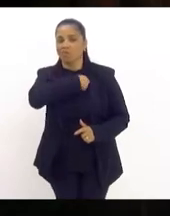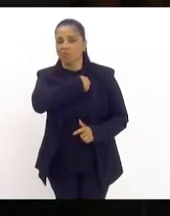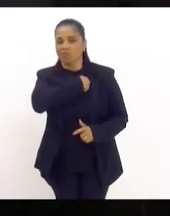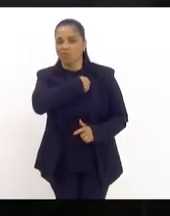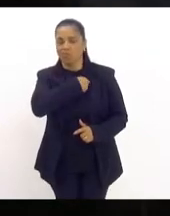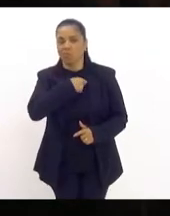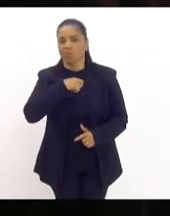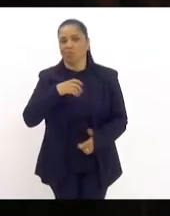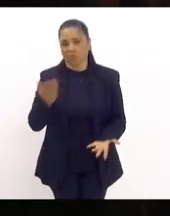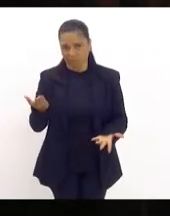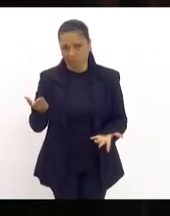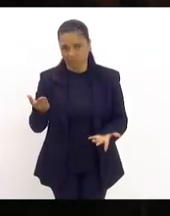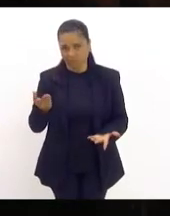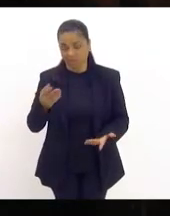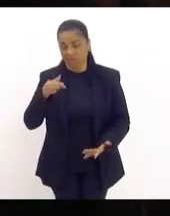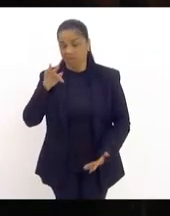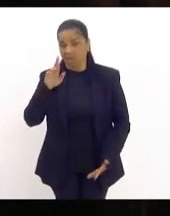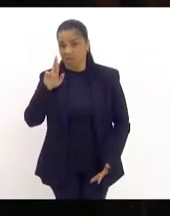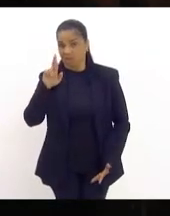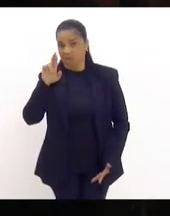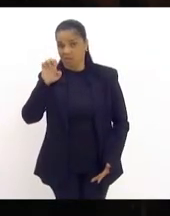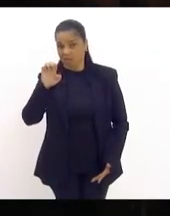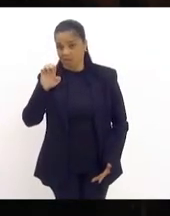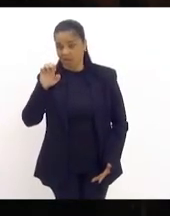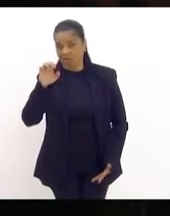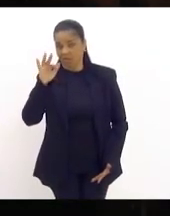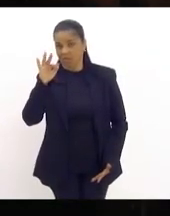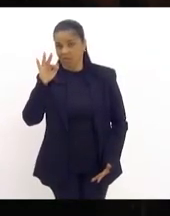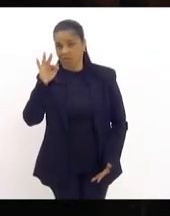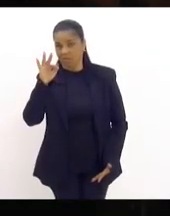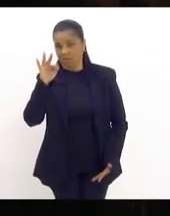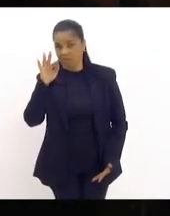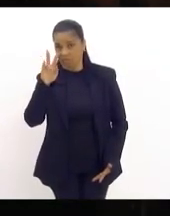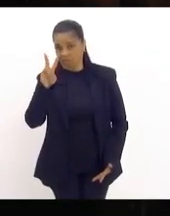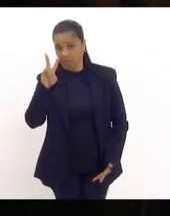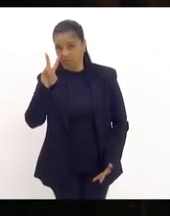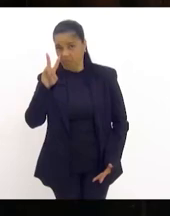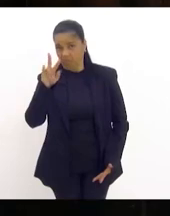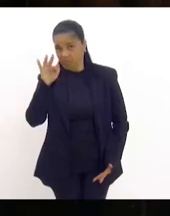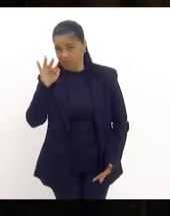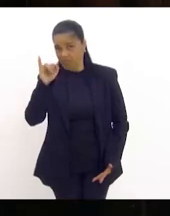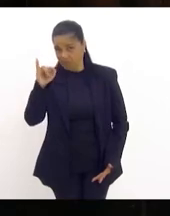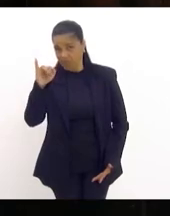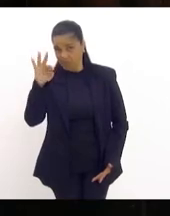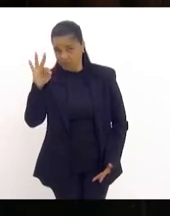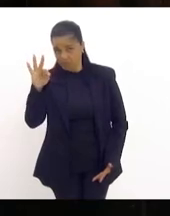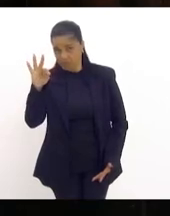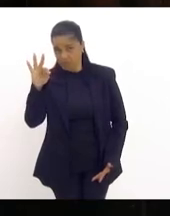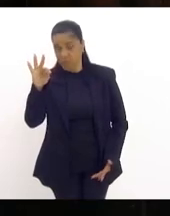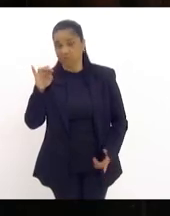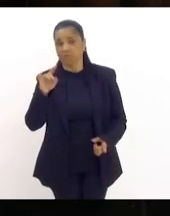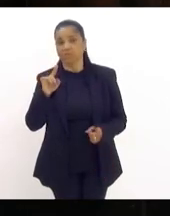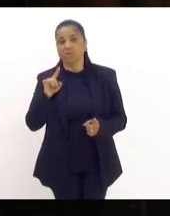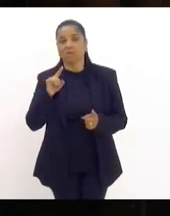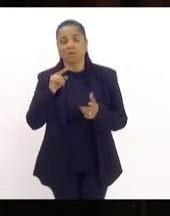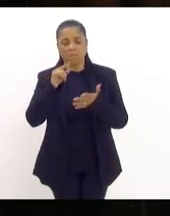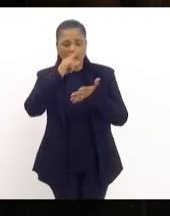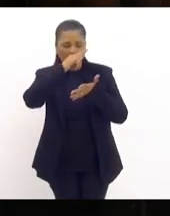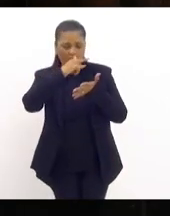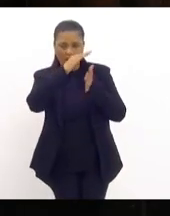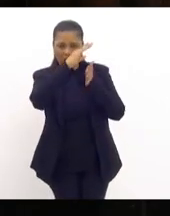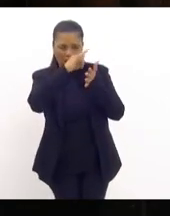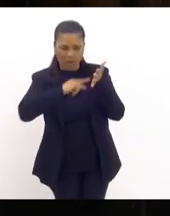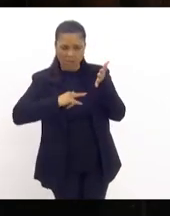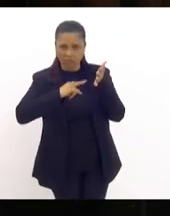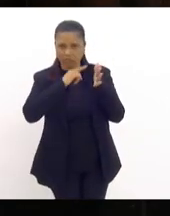A Refit, minha assessoria me passou agora, a lista dos maiores devedores da